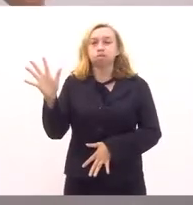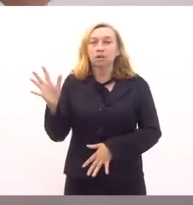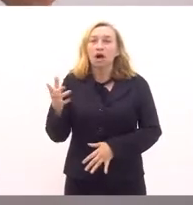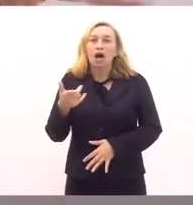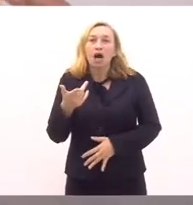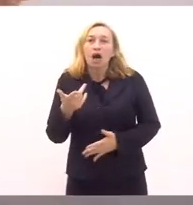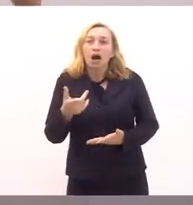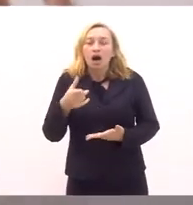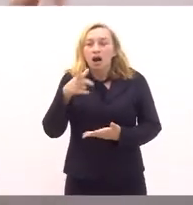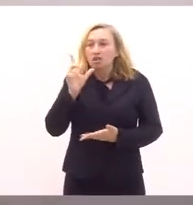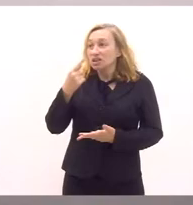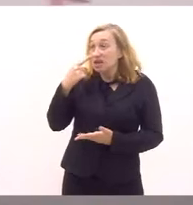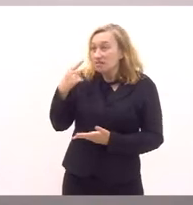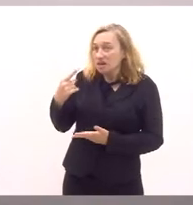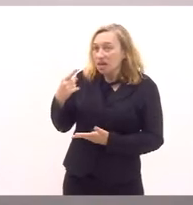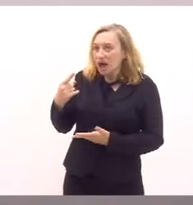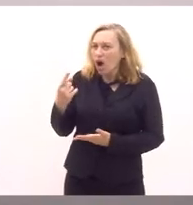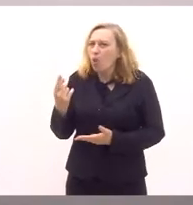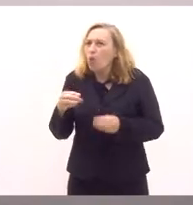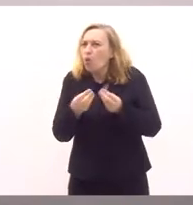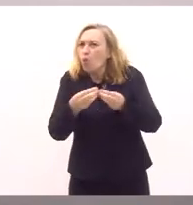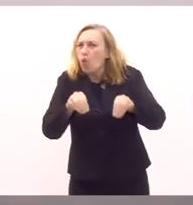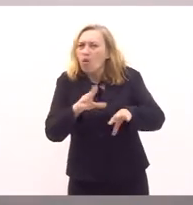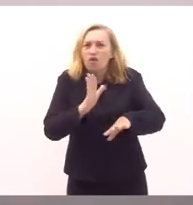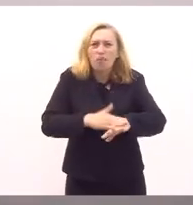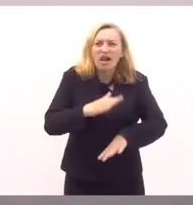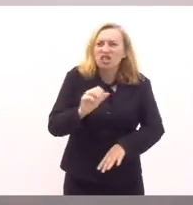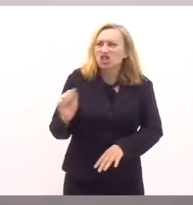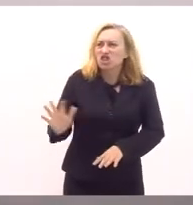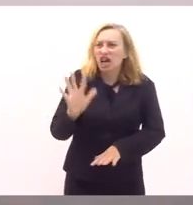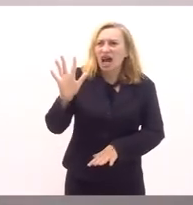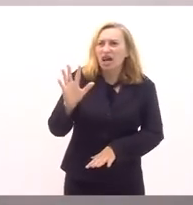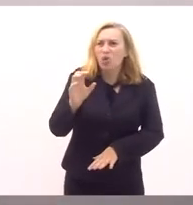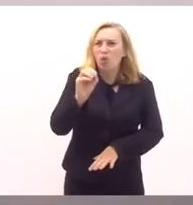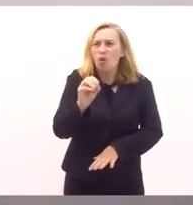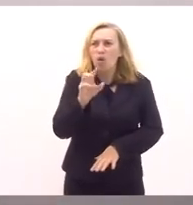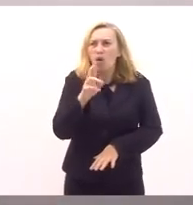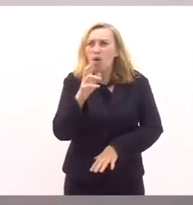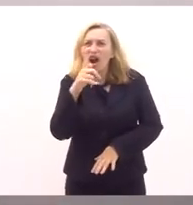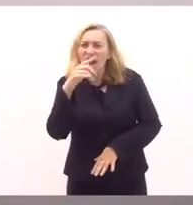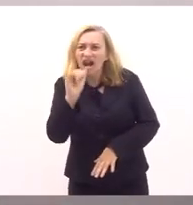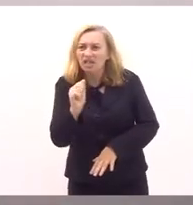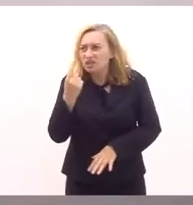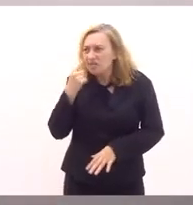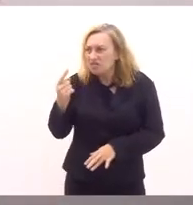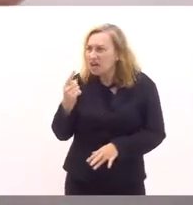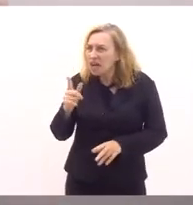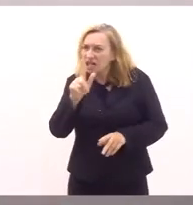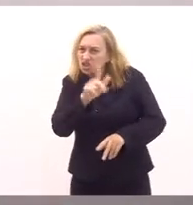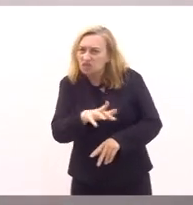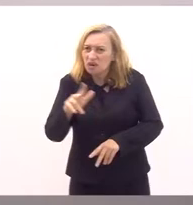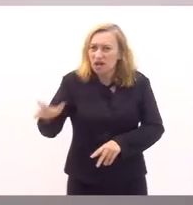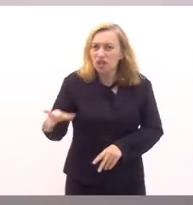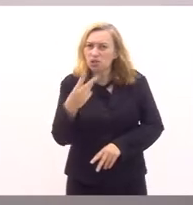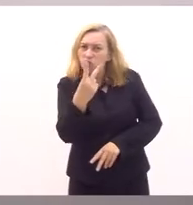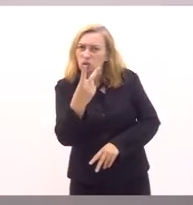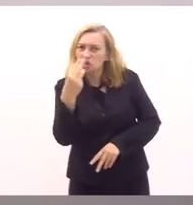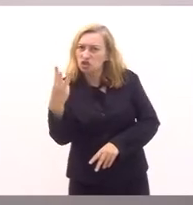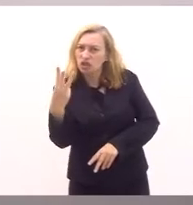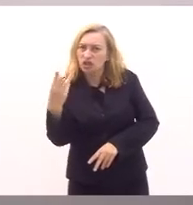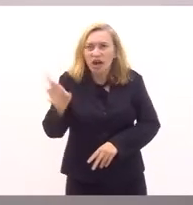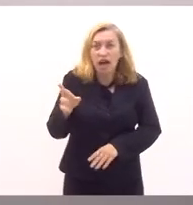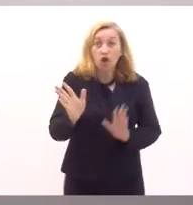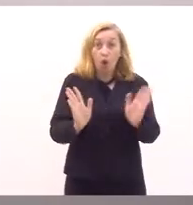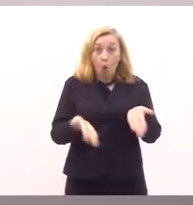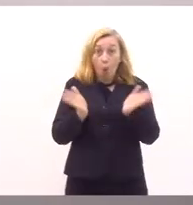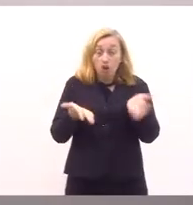tinha lá o ovo mais caro, sei lá, que orgânico, não sei o quê, você via a diferença, né? O ovo era R$ 2, R$ 3.